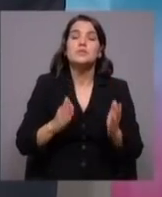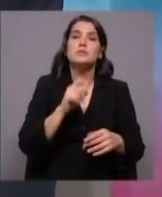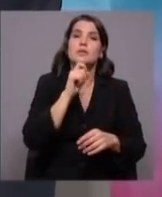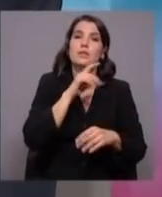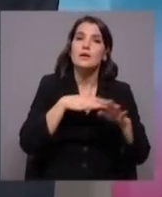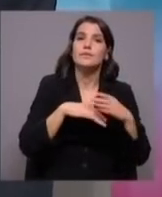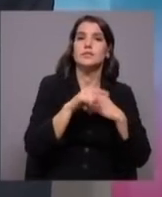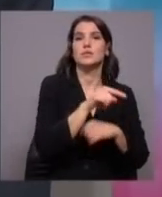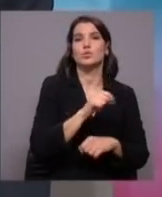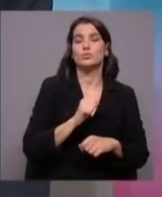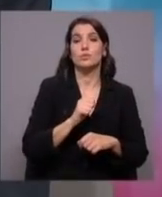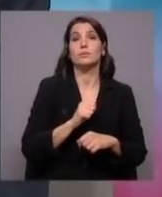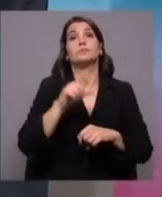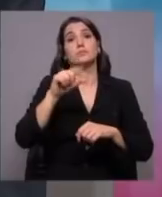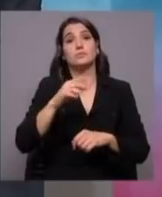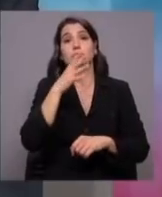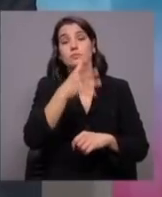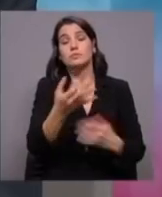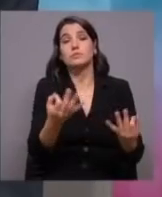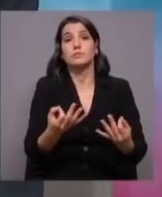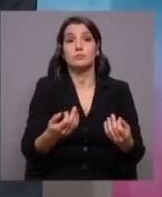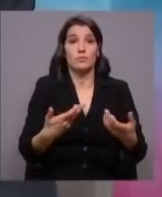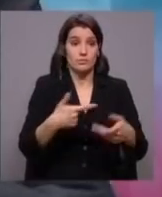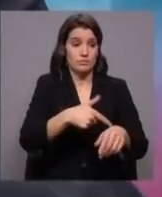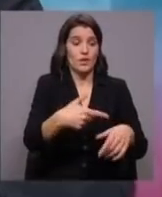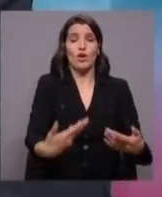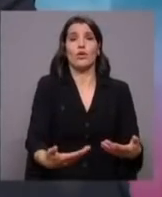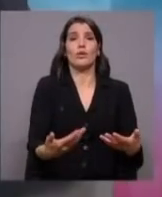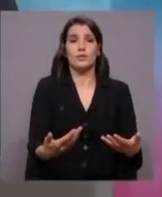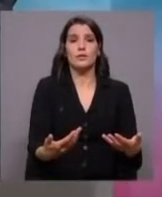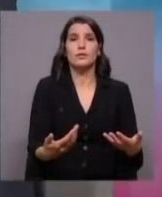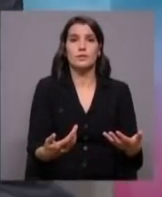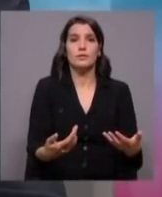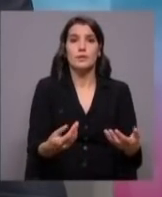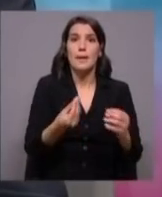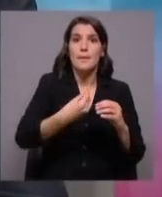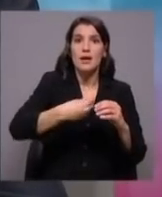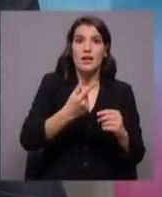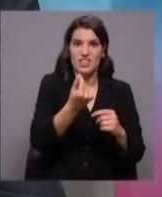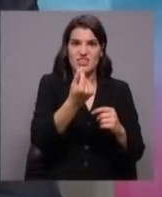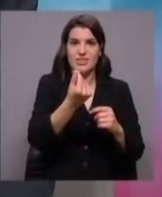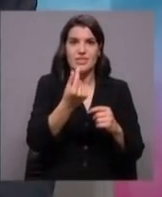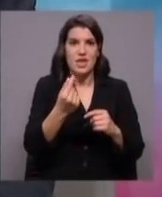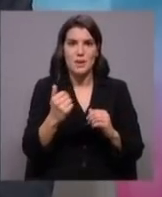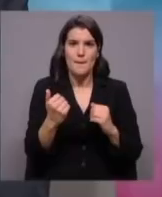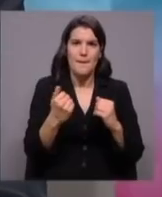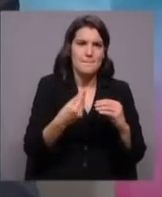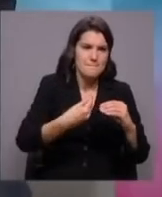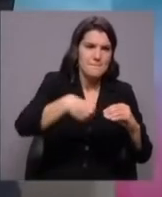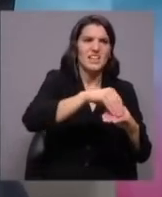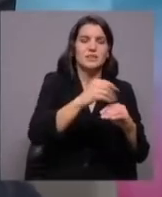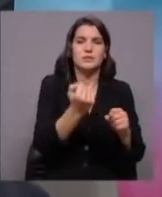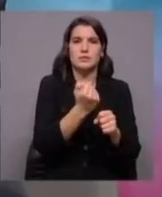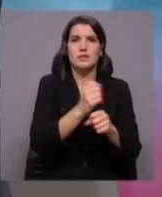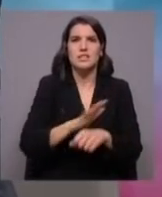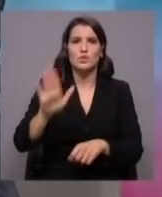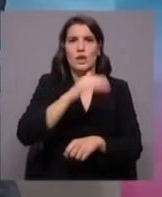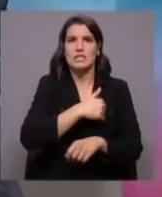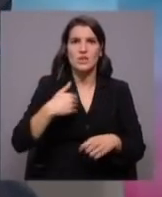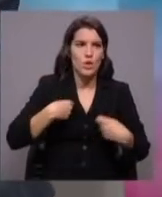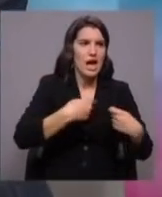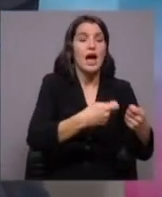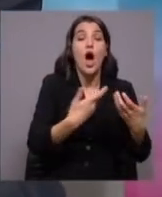fazer isso. E como digo, neste momento... Atirar com mais dinheiro para cima do Serviço Nacional de Saúde não é já